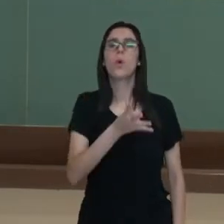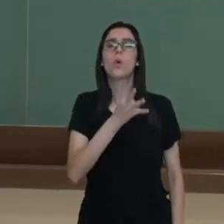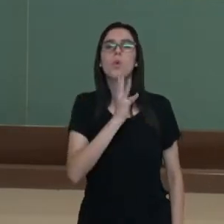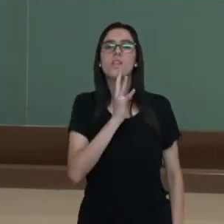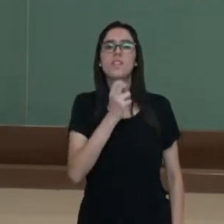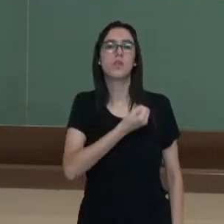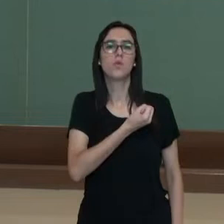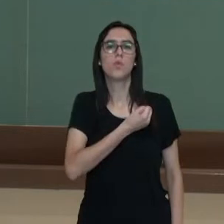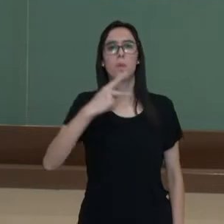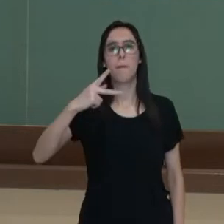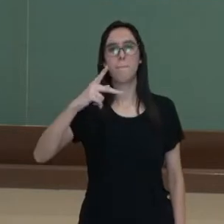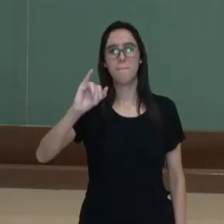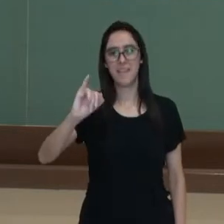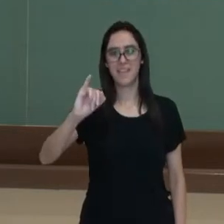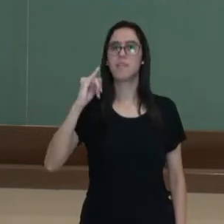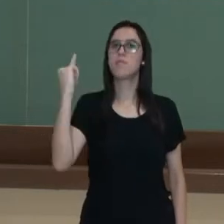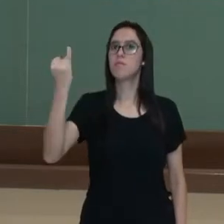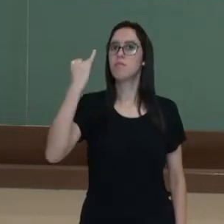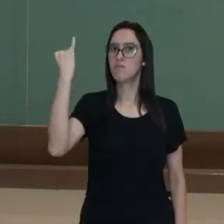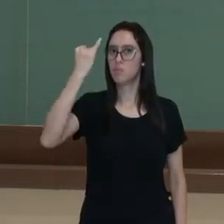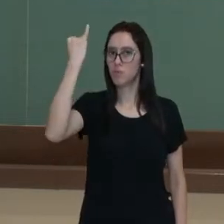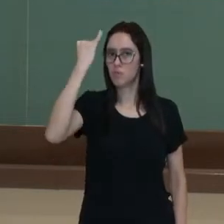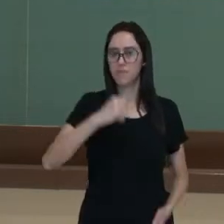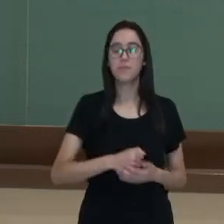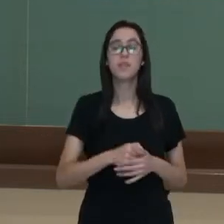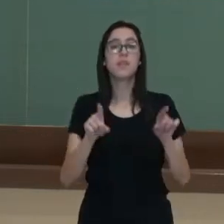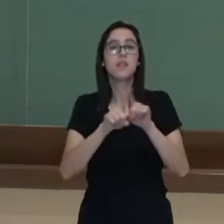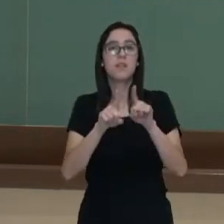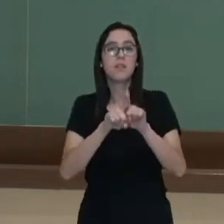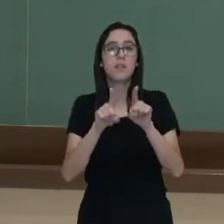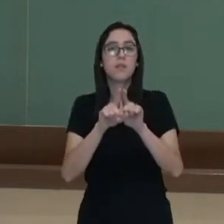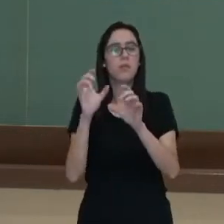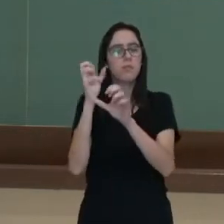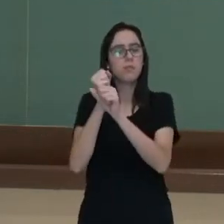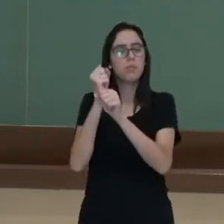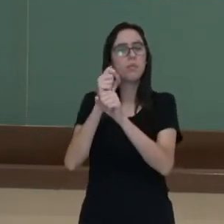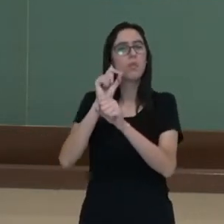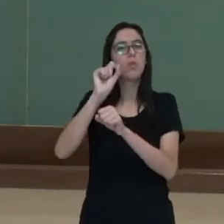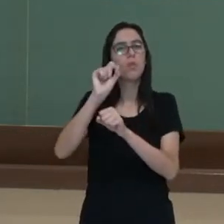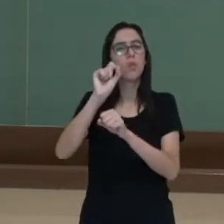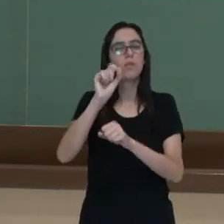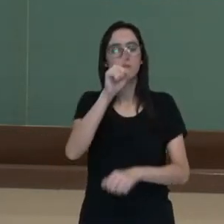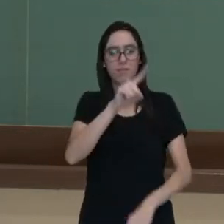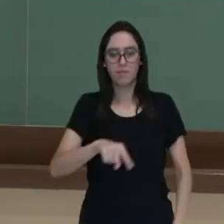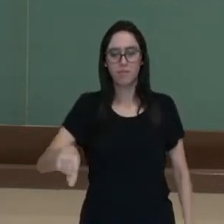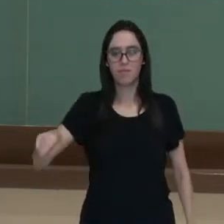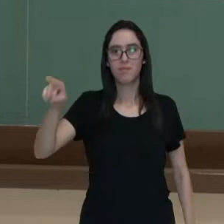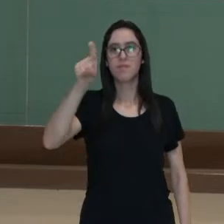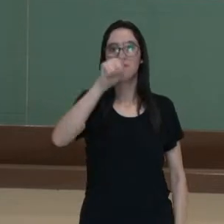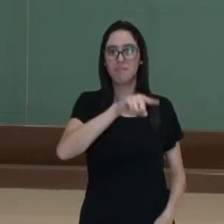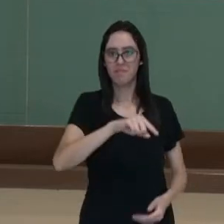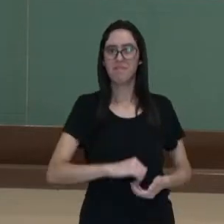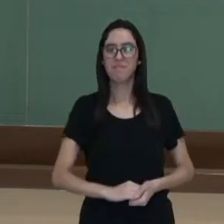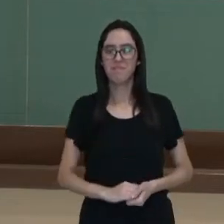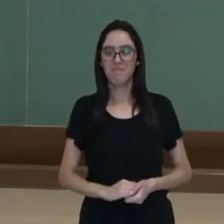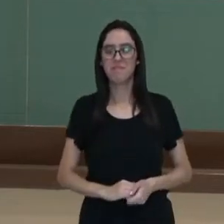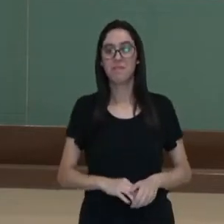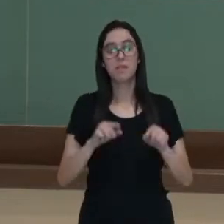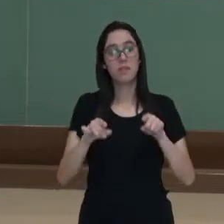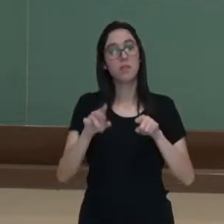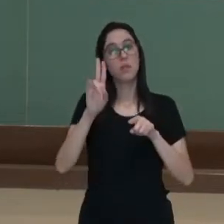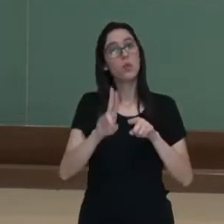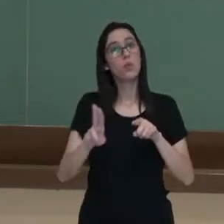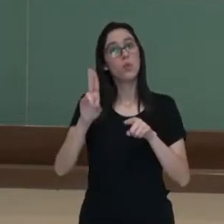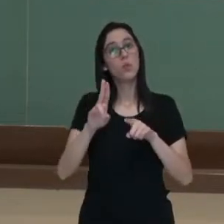número π, bem importante esse número, e calcular o comprimento de uma circunferência. Afinal, é uma